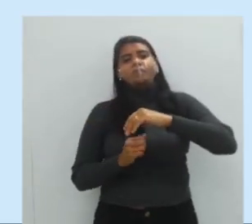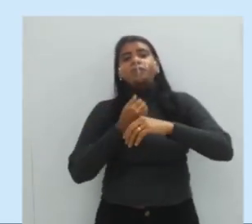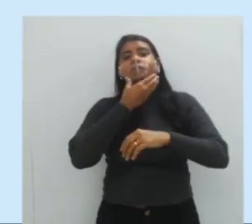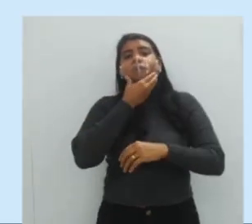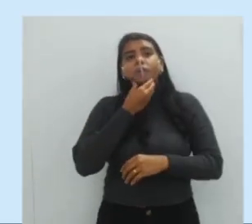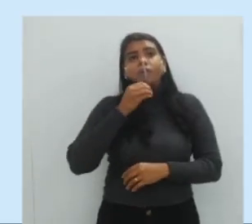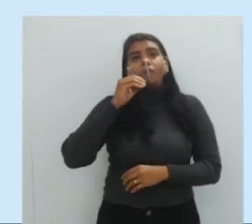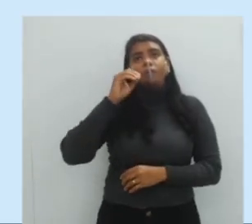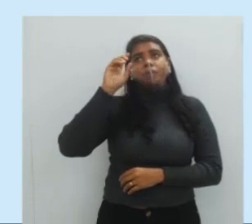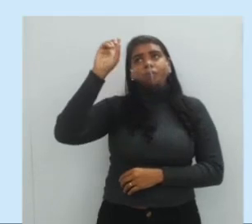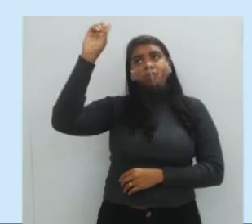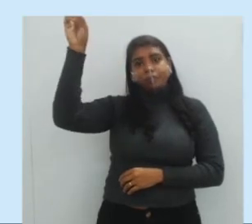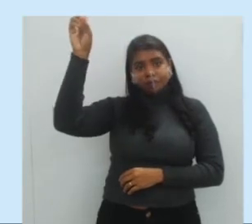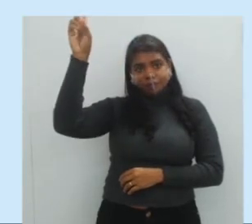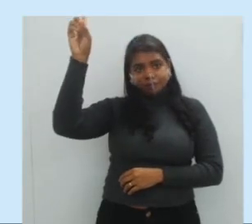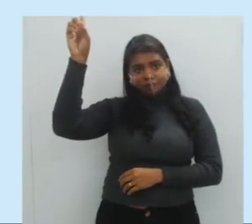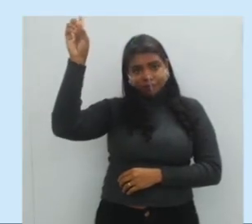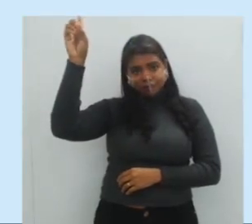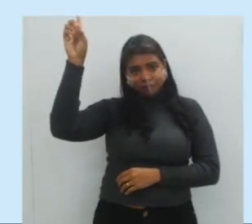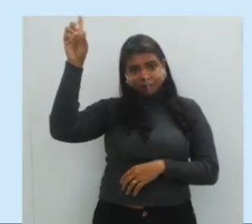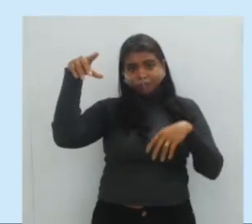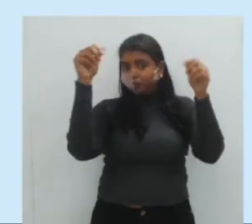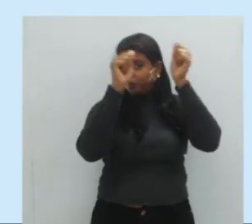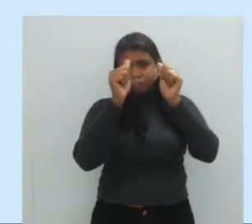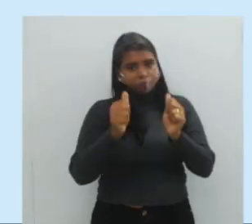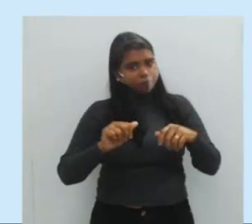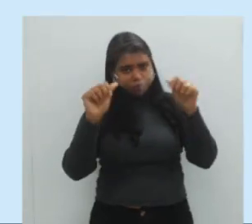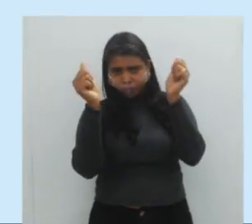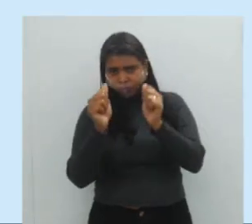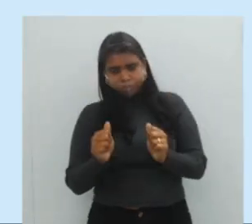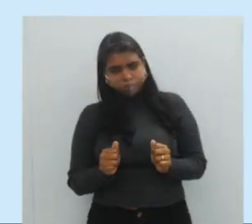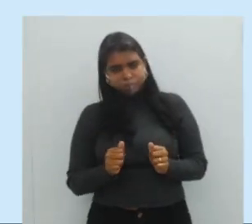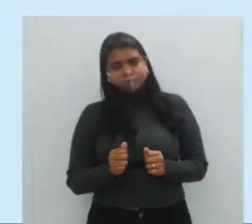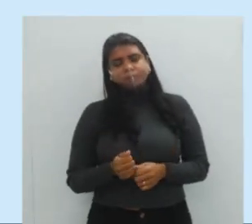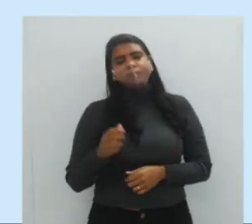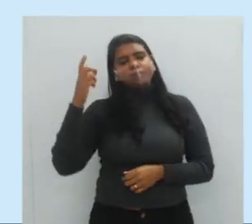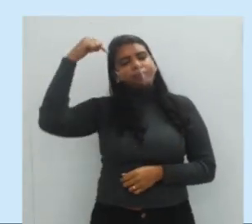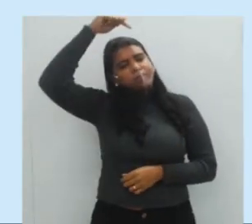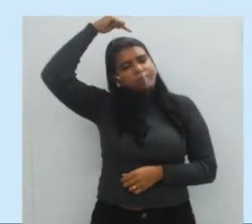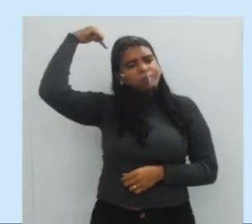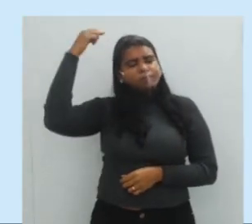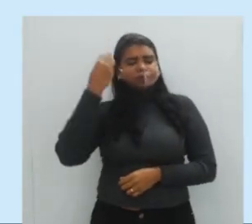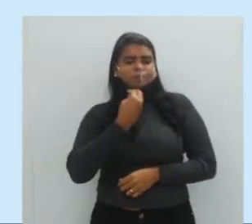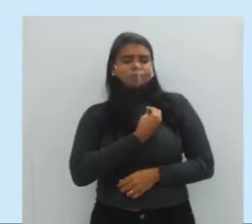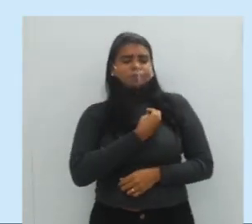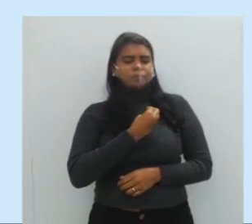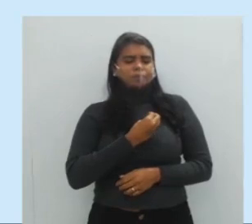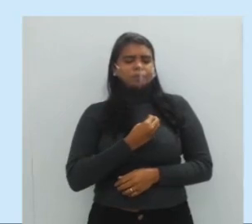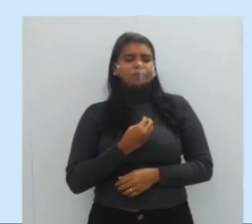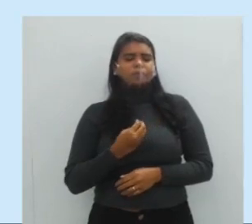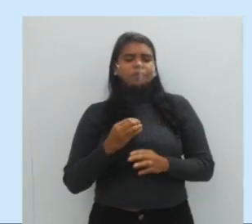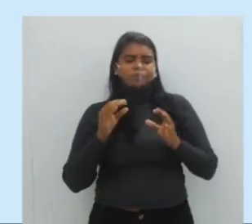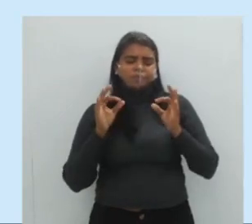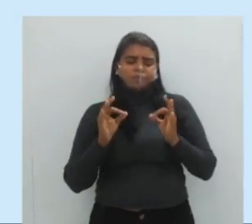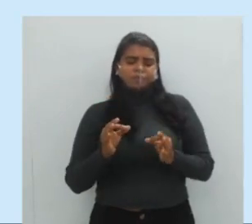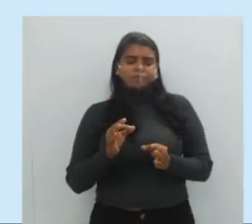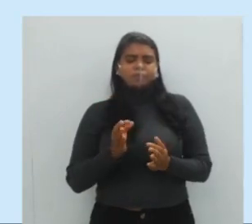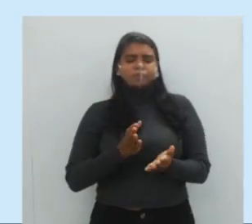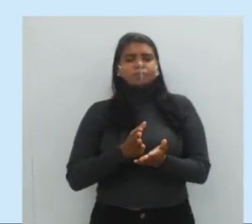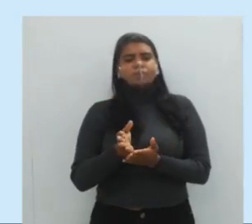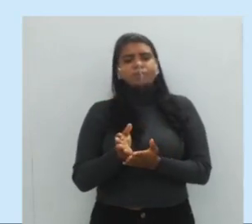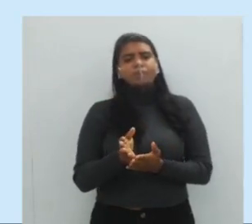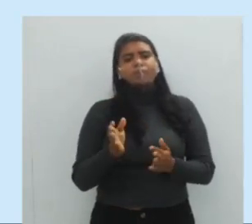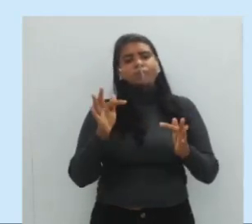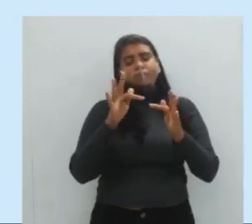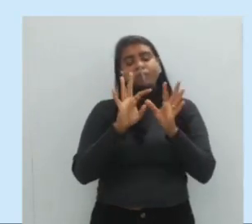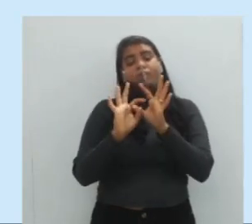ligação, homem, o divino, os deuses ou o Deus e o sagrado. Então, religião,